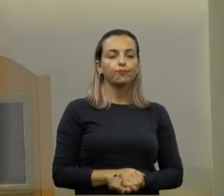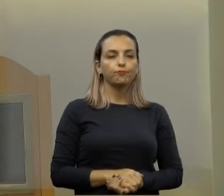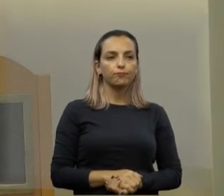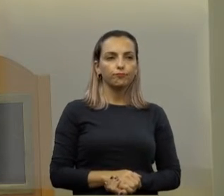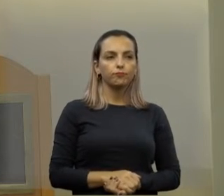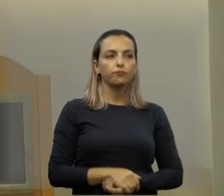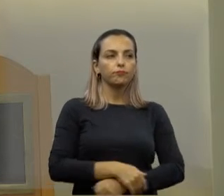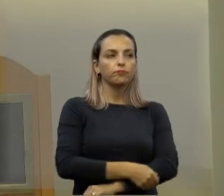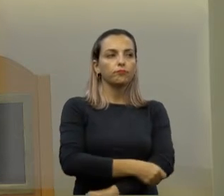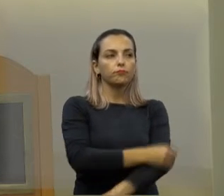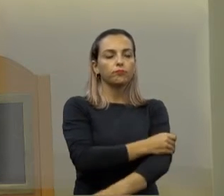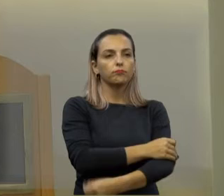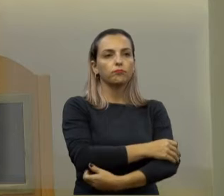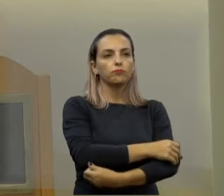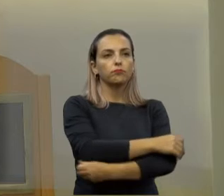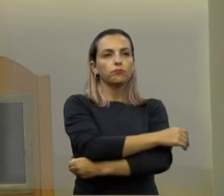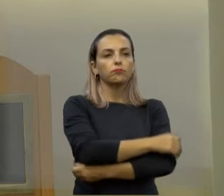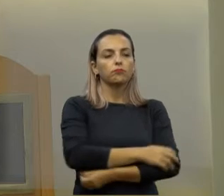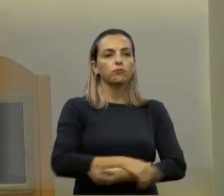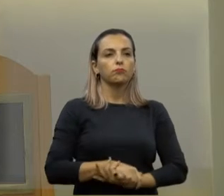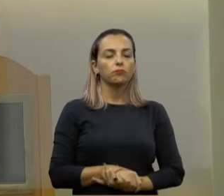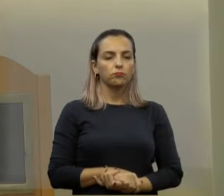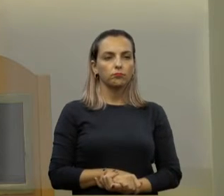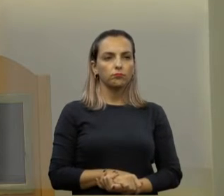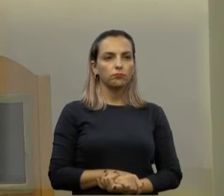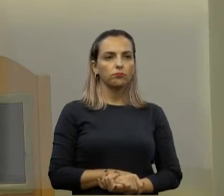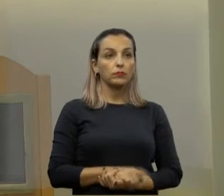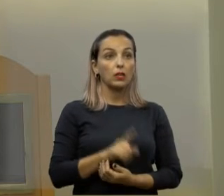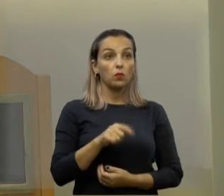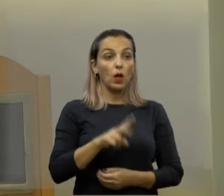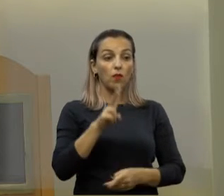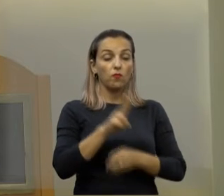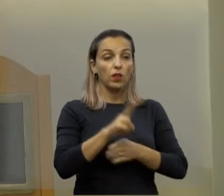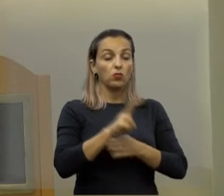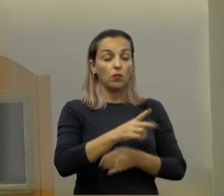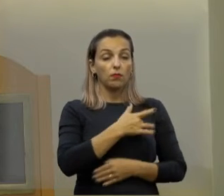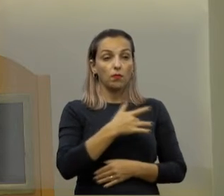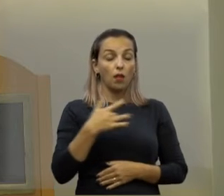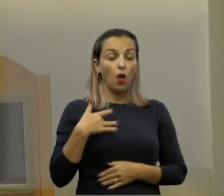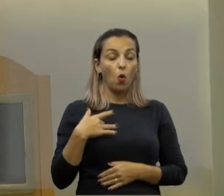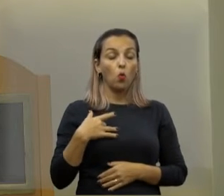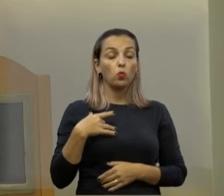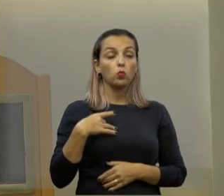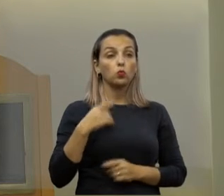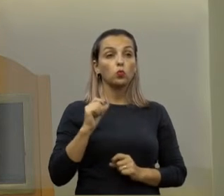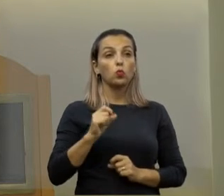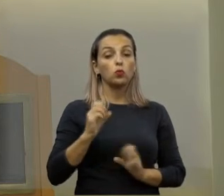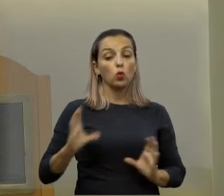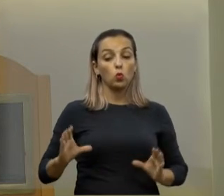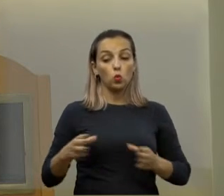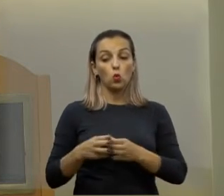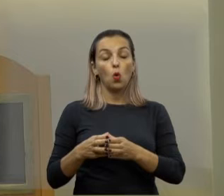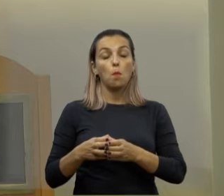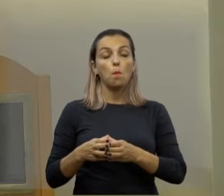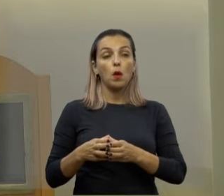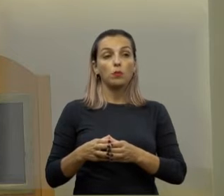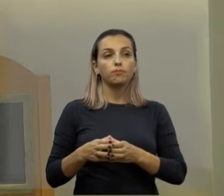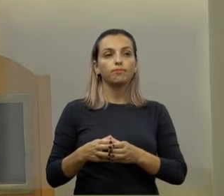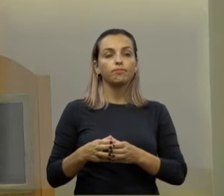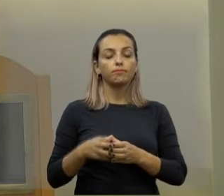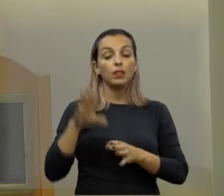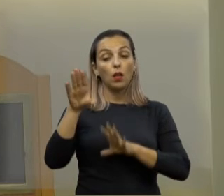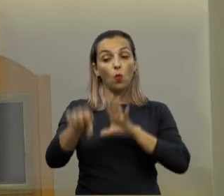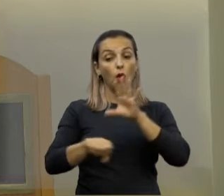e a somente aqui a vigilância epidemiológica e é equipes não é combate à dengue